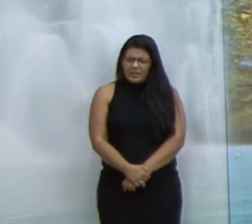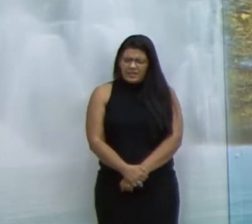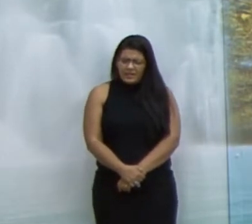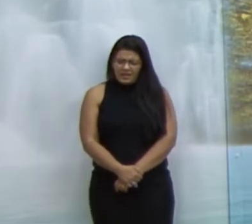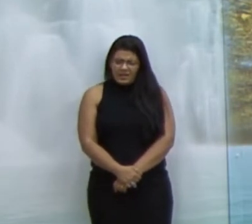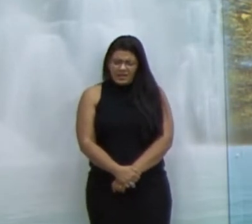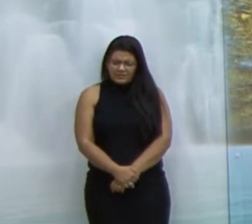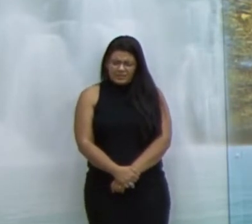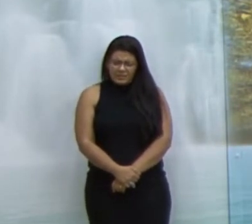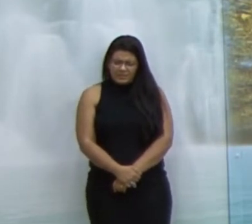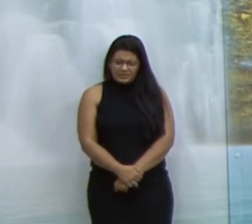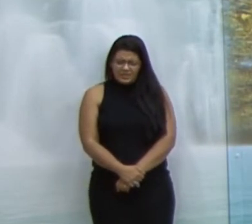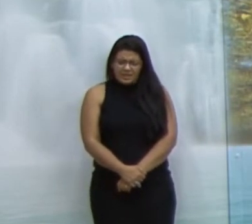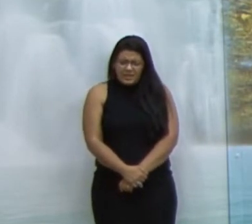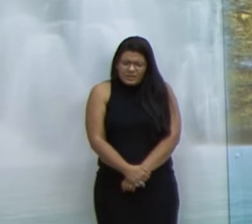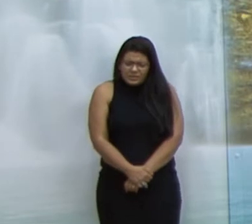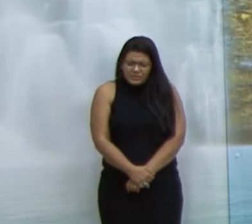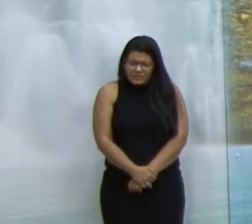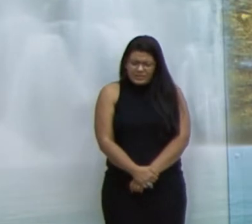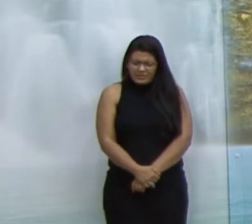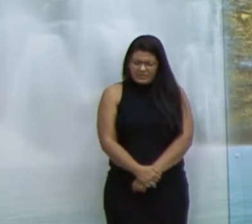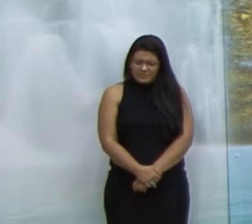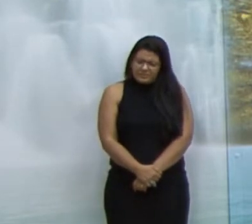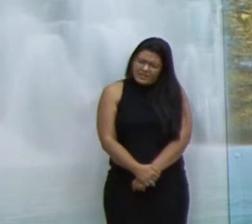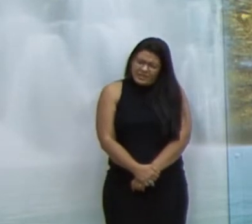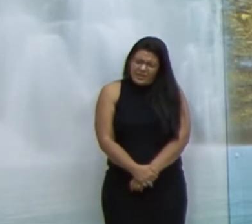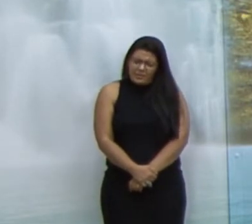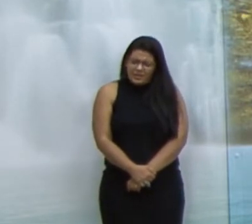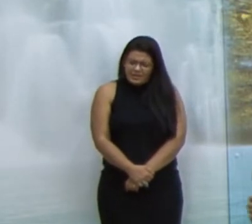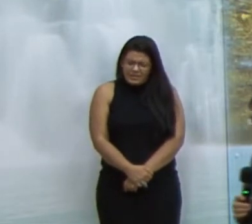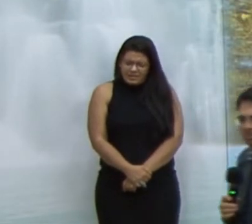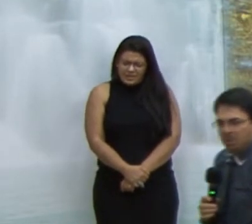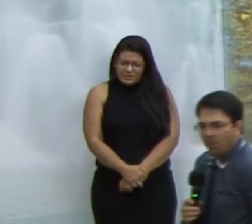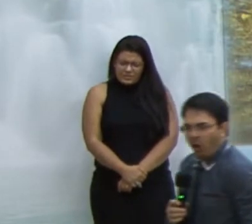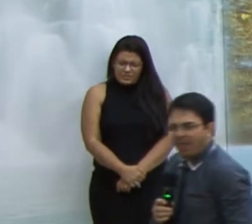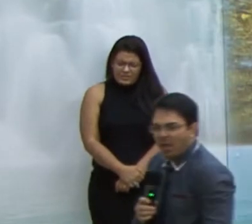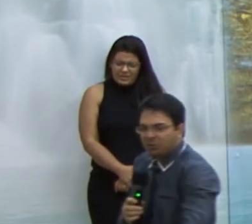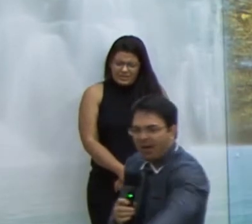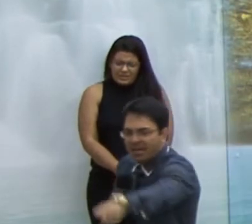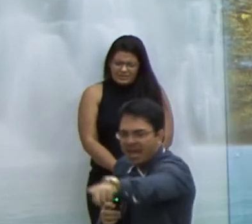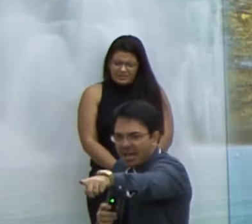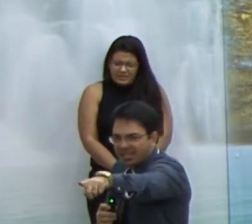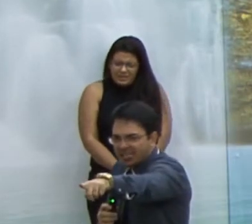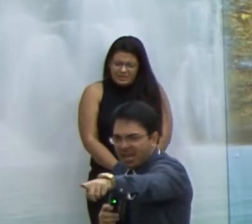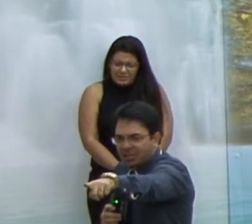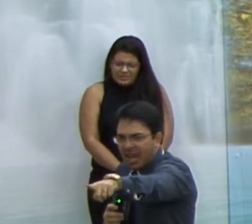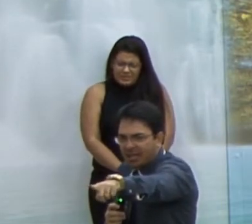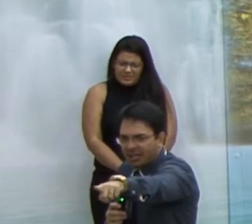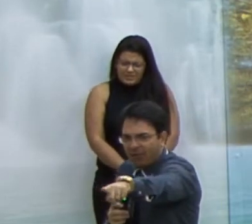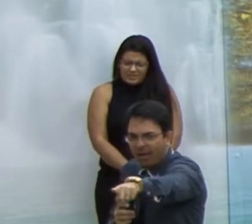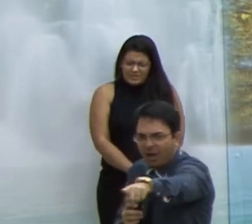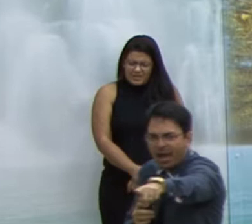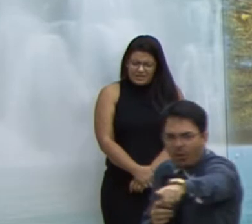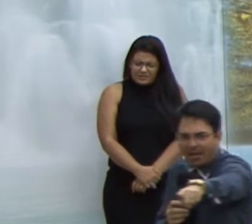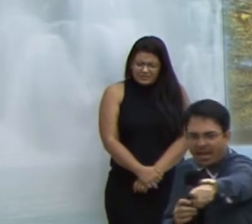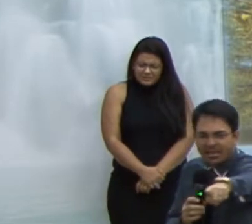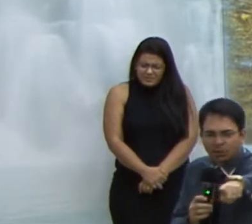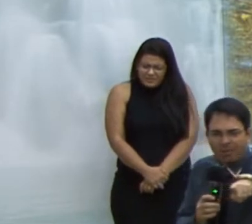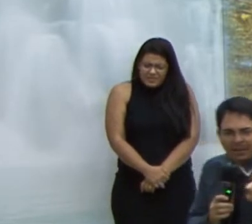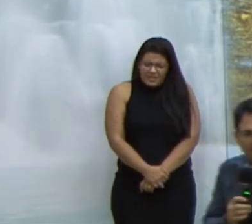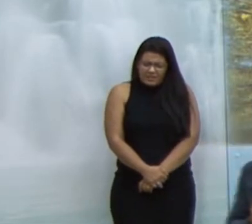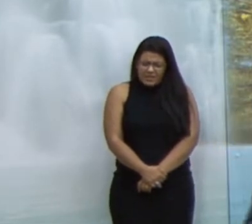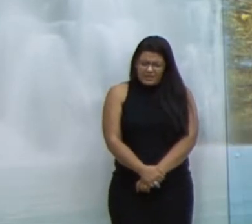do cavalo. Ah, calma. Quando é Deus falando, a igreja sente que ele que está falando. Olha aí como é